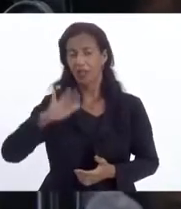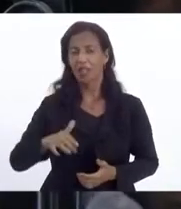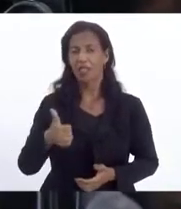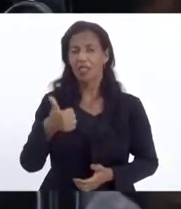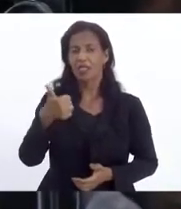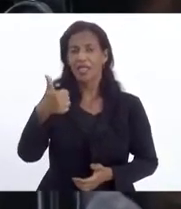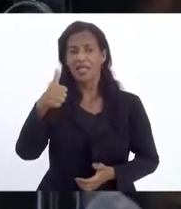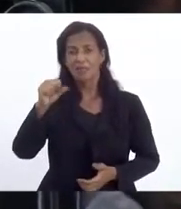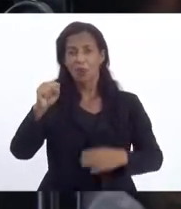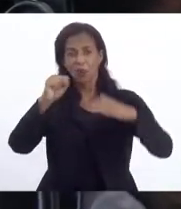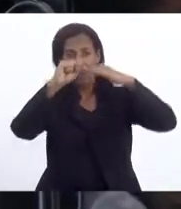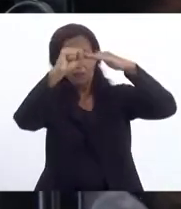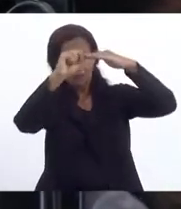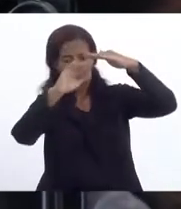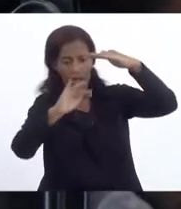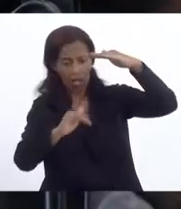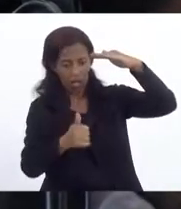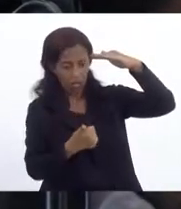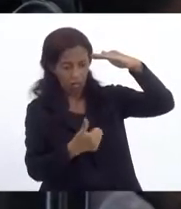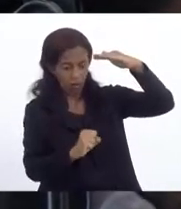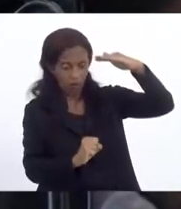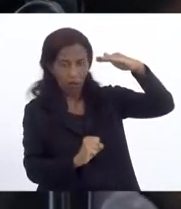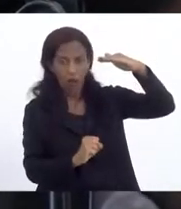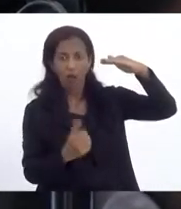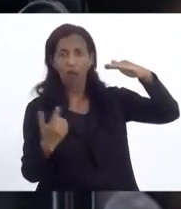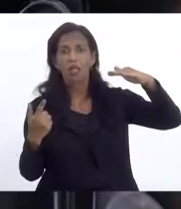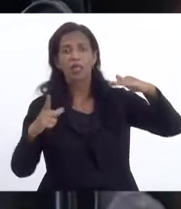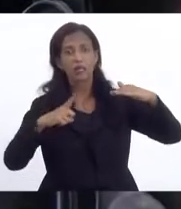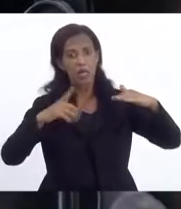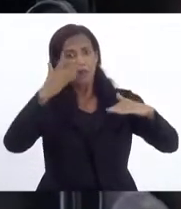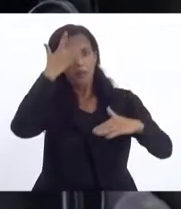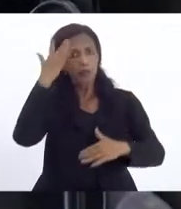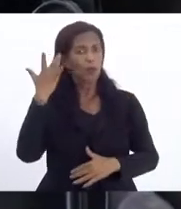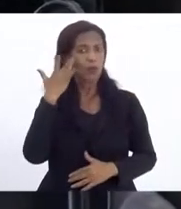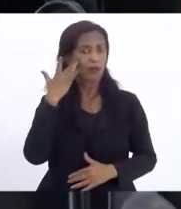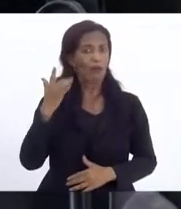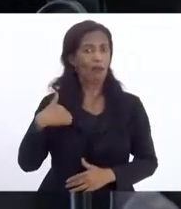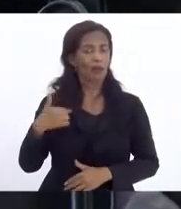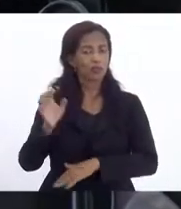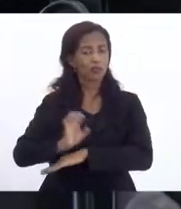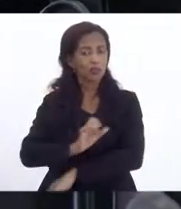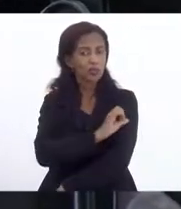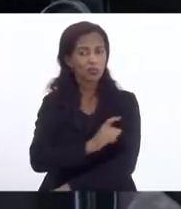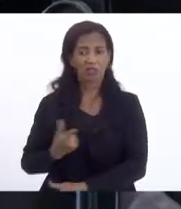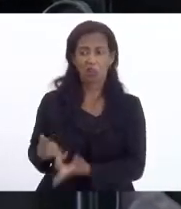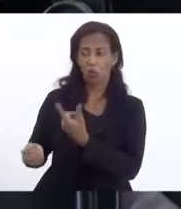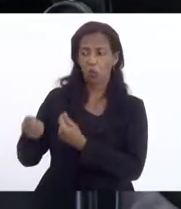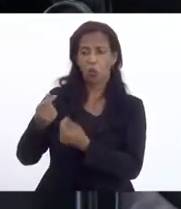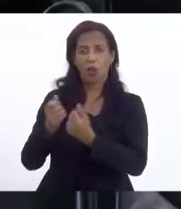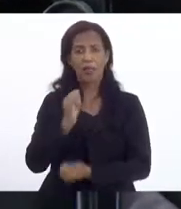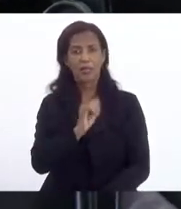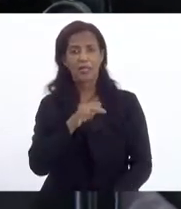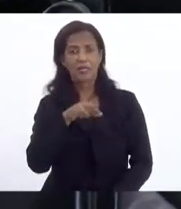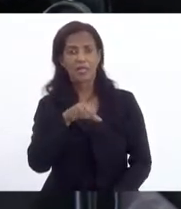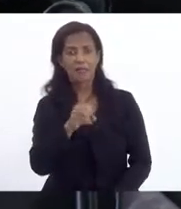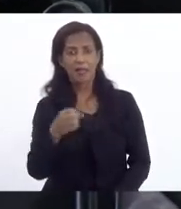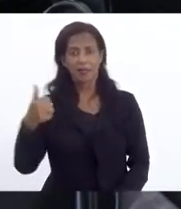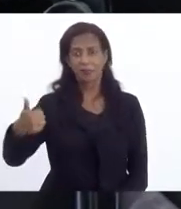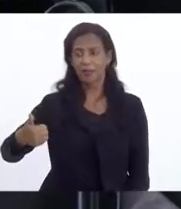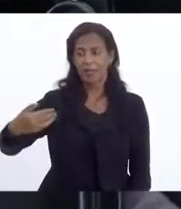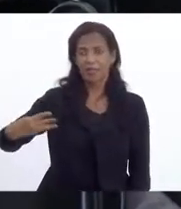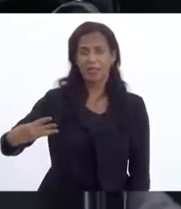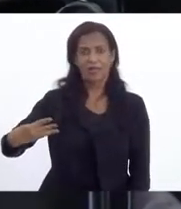18ª posição. E tem gente que acha que o Estado do Rio de Janeiro tem dinheiro demais. Em termos de ICMS, estamos na 13ª